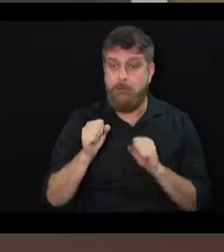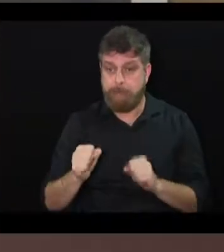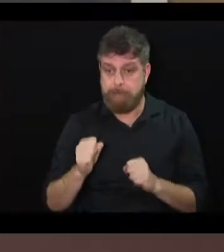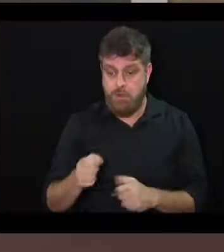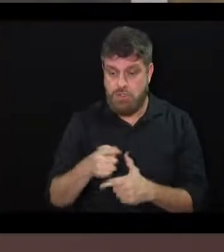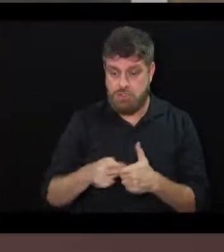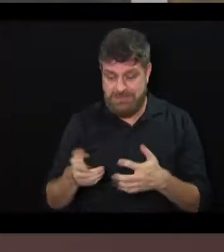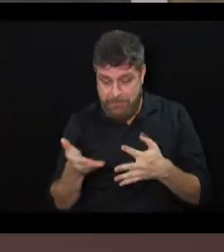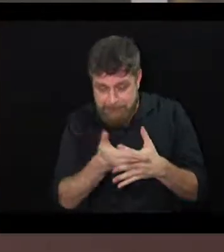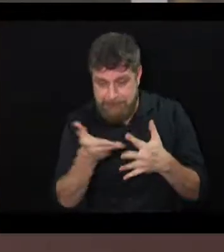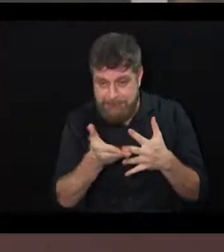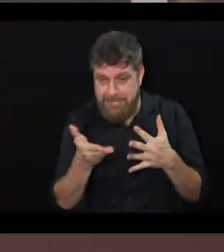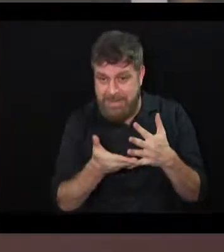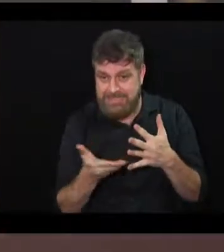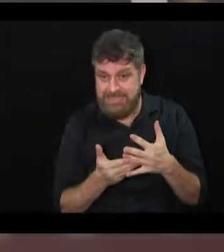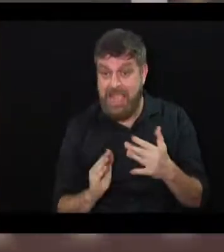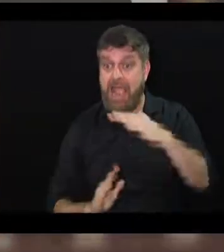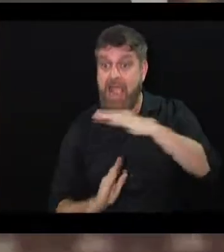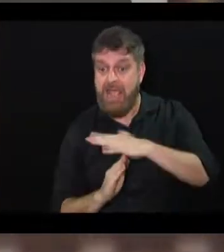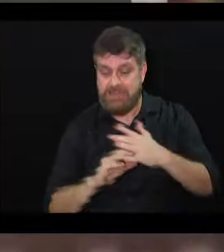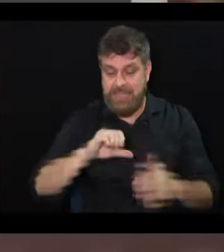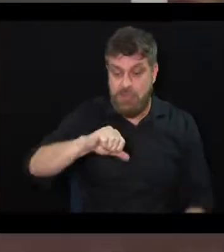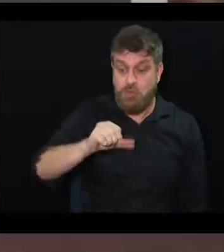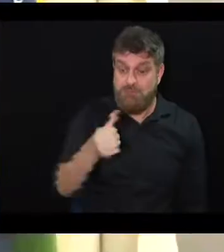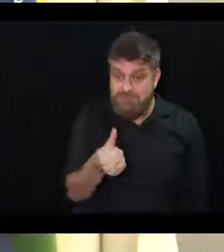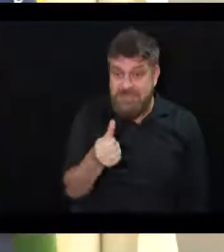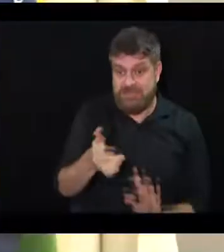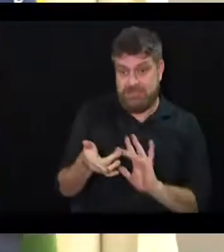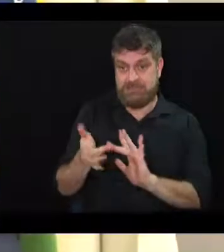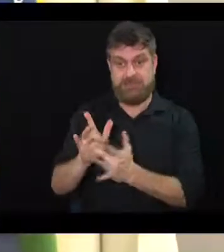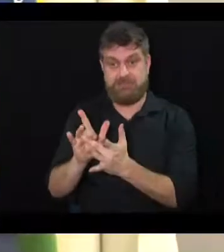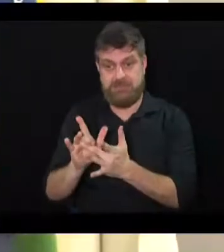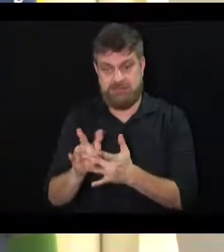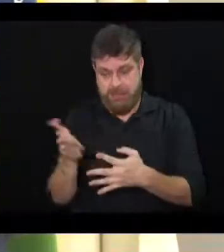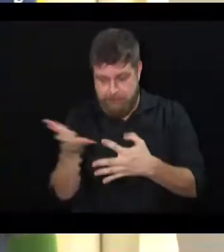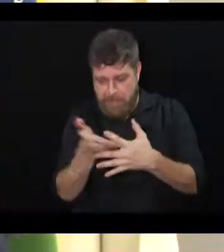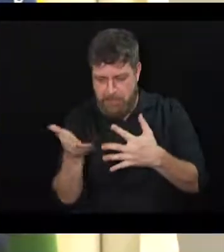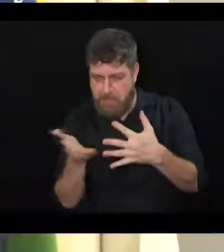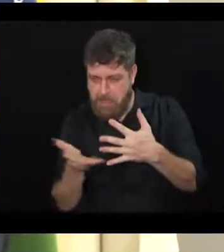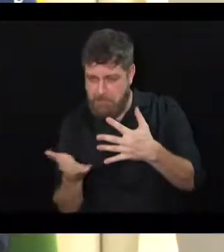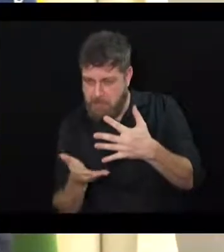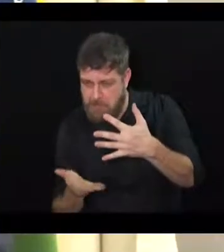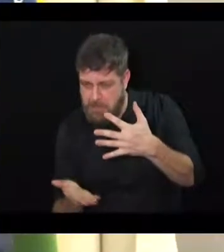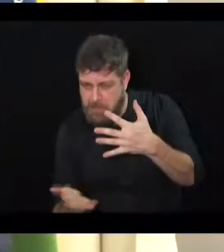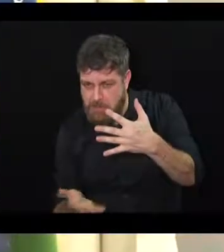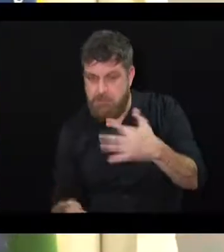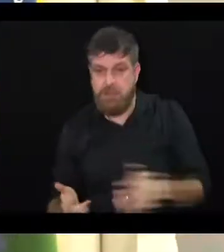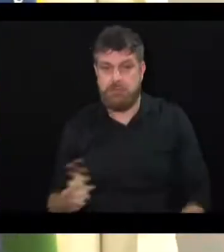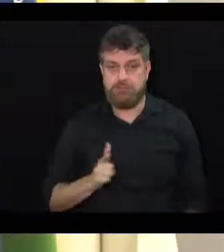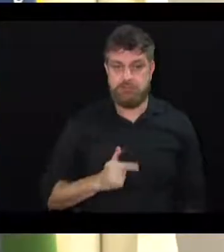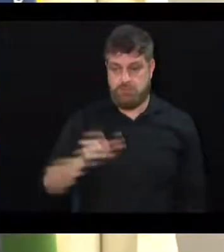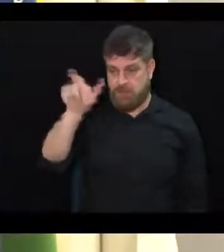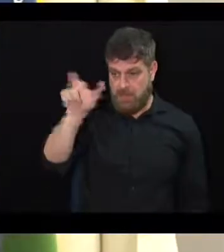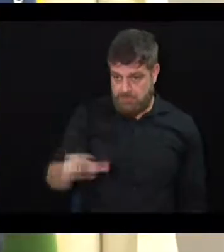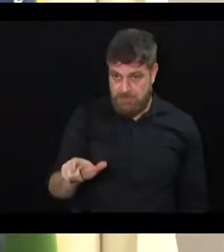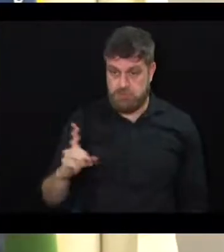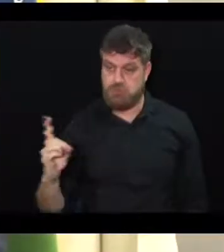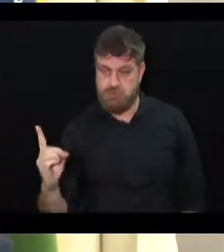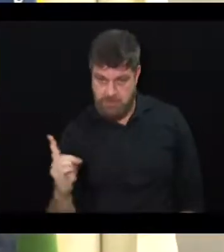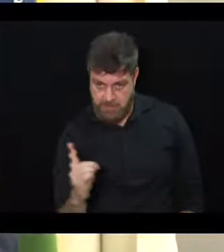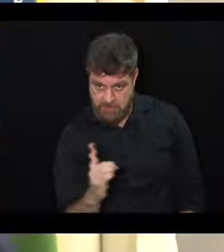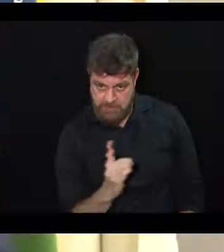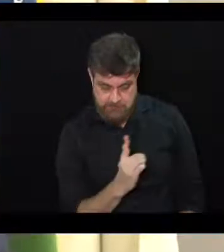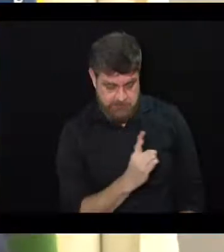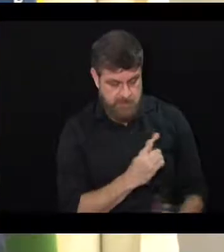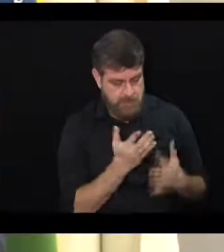de parcelar a dívida em até 96 vezes. Os dois ganham. O contribuinte, que ele vai